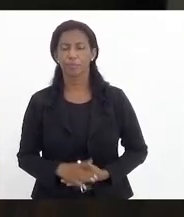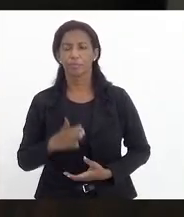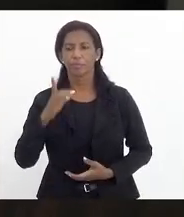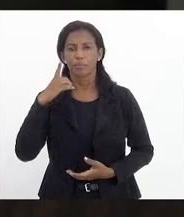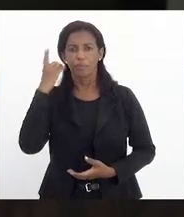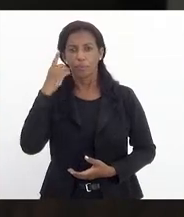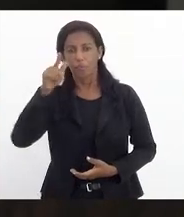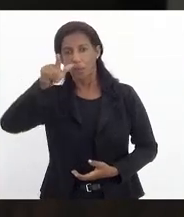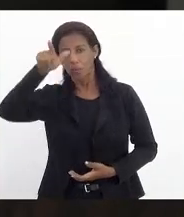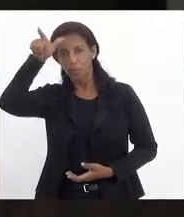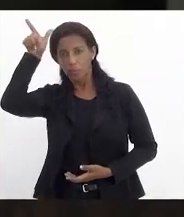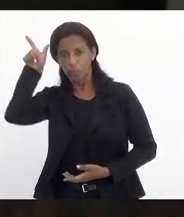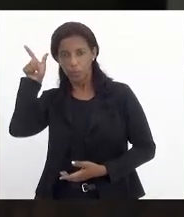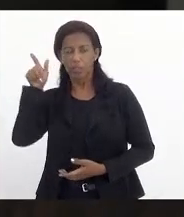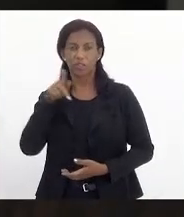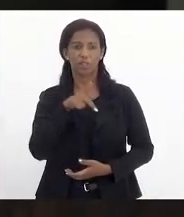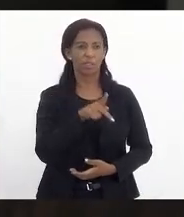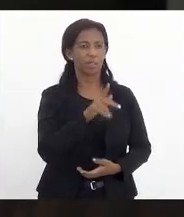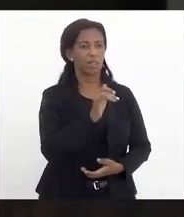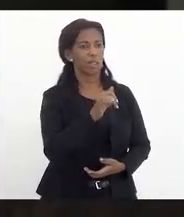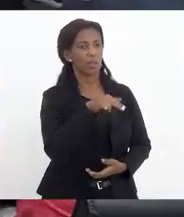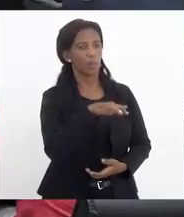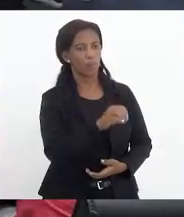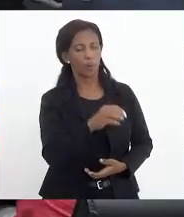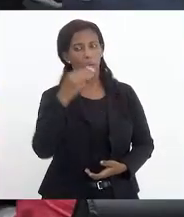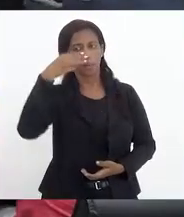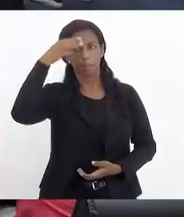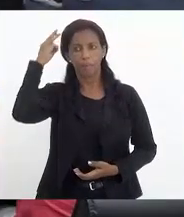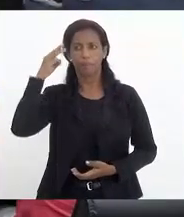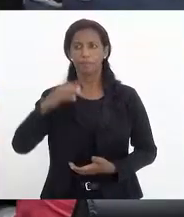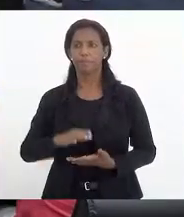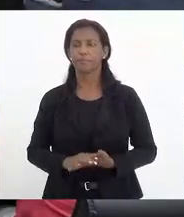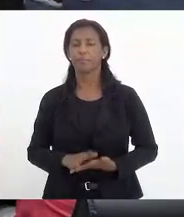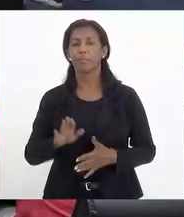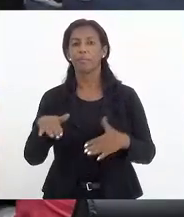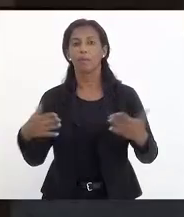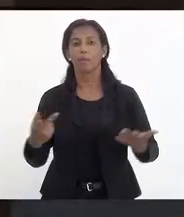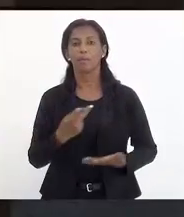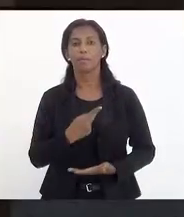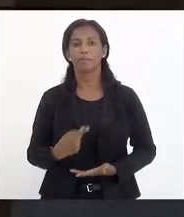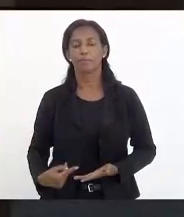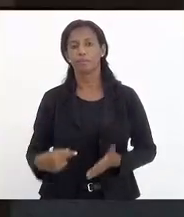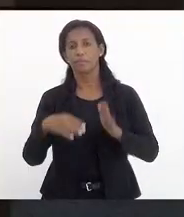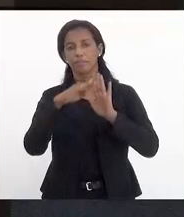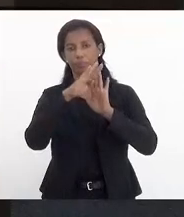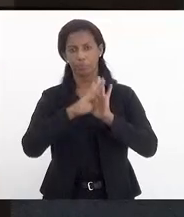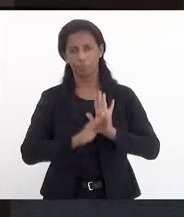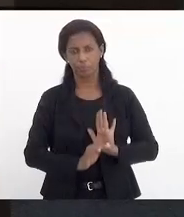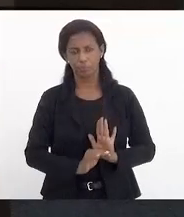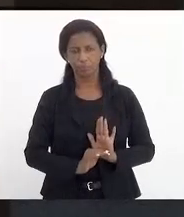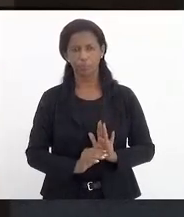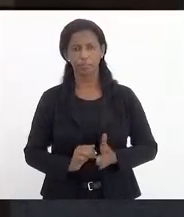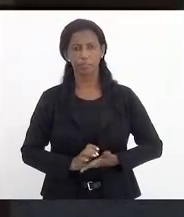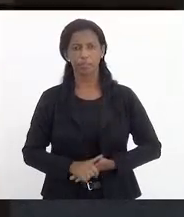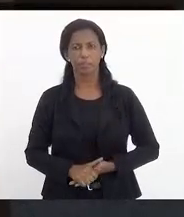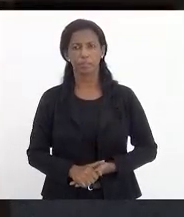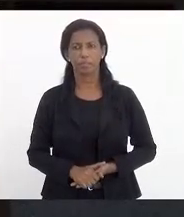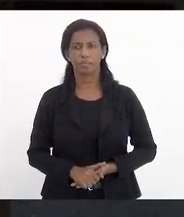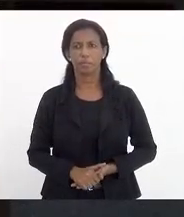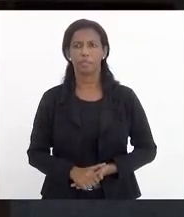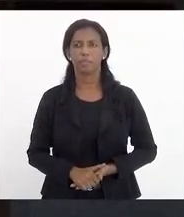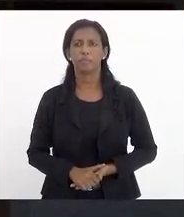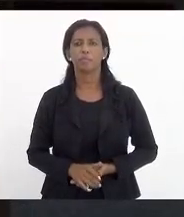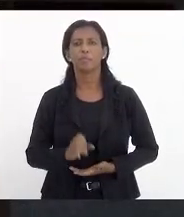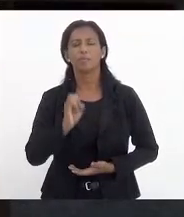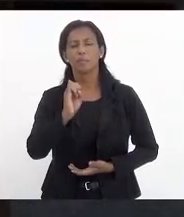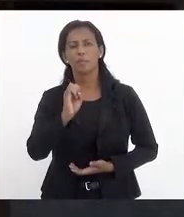Deputado Luiz, deputado Knoploch, deputado Márcio. Okay. Senhor presidente, uma questão de ordem. É se o